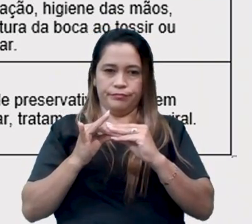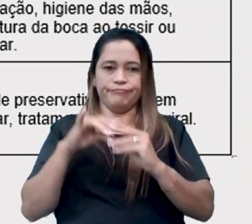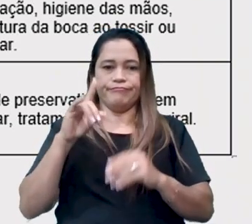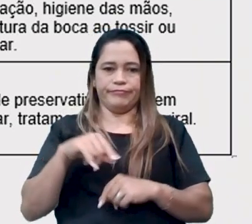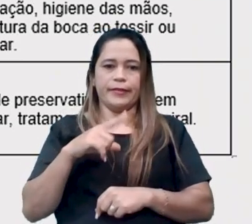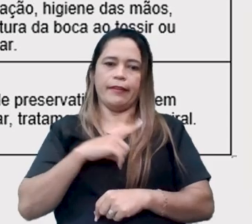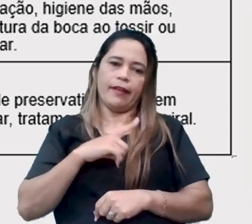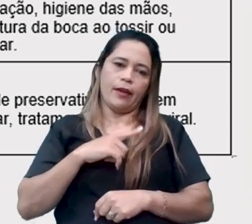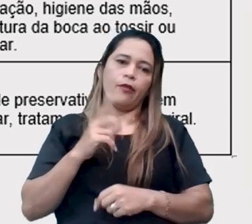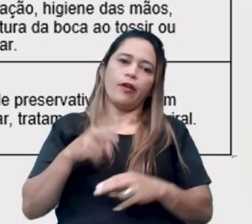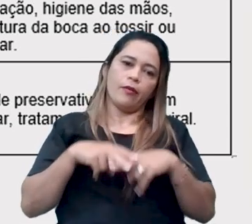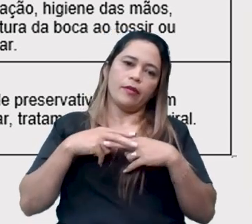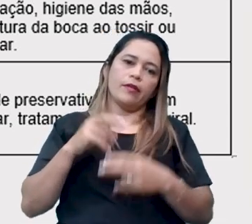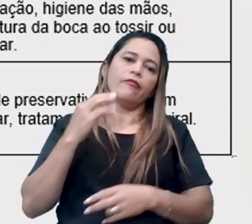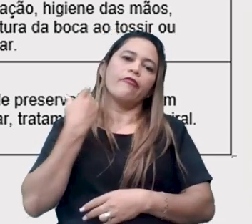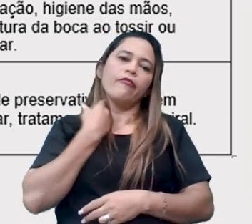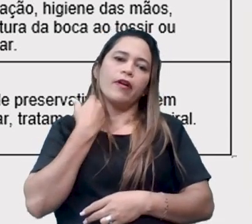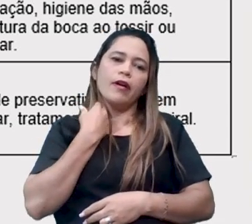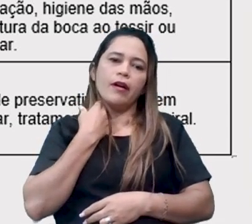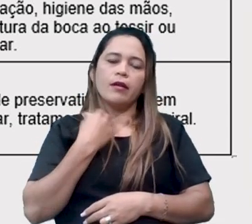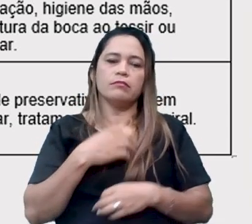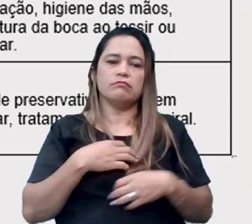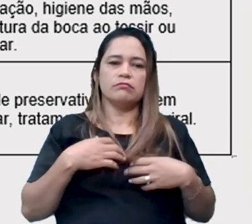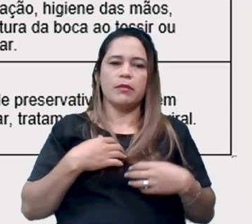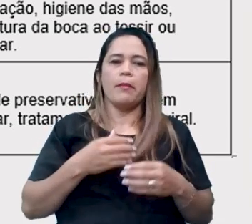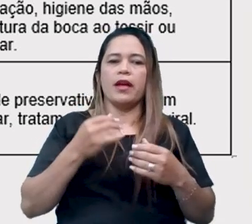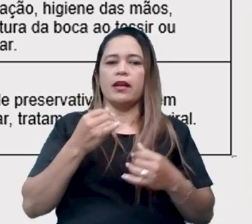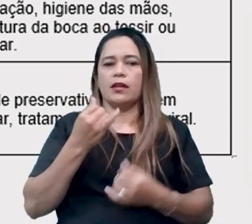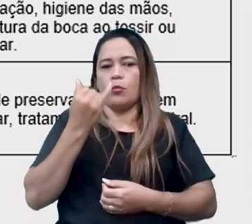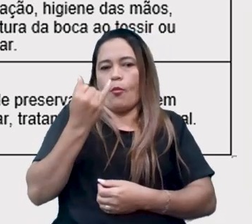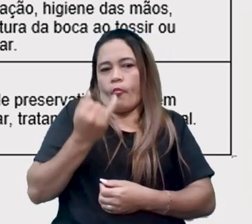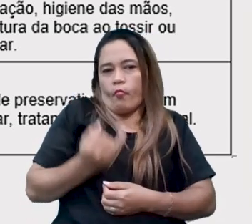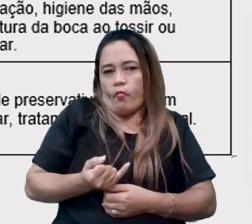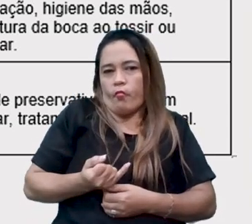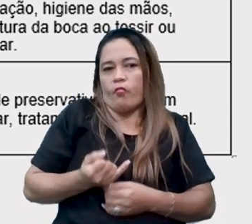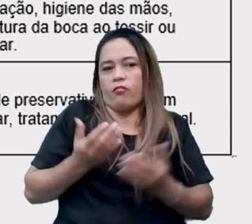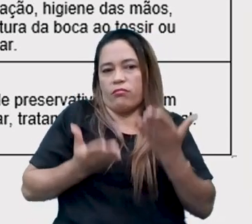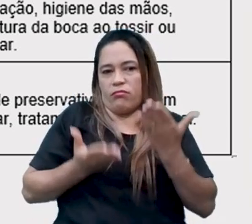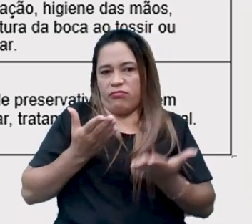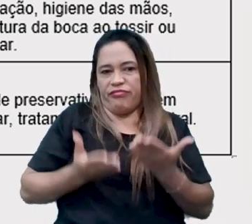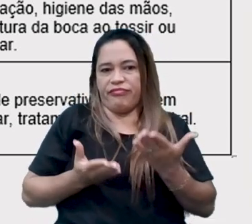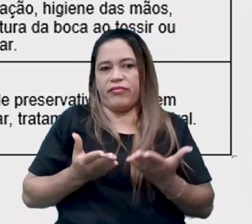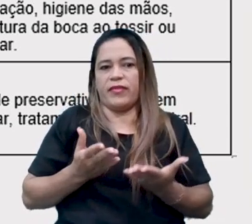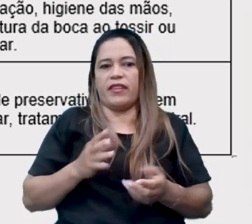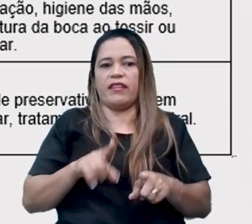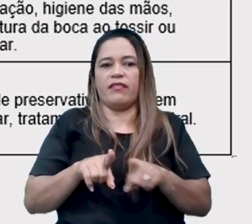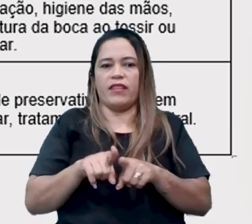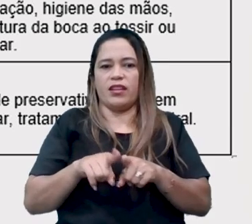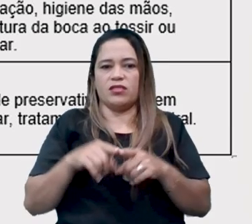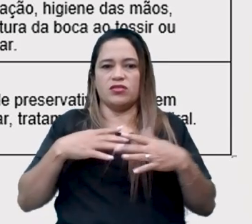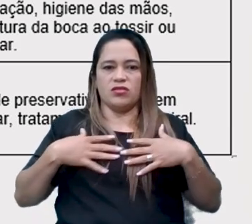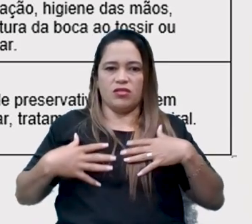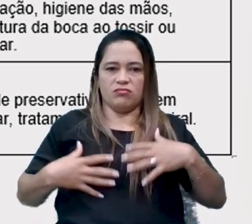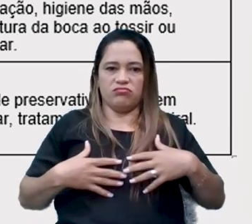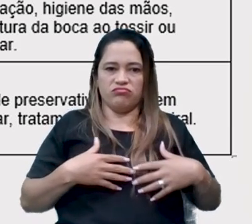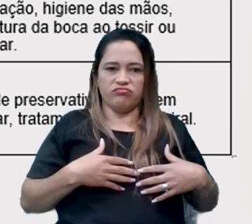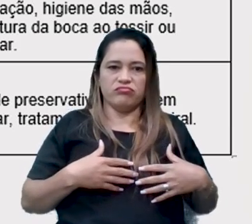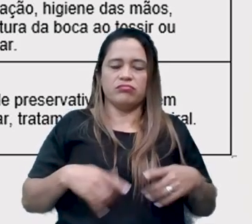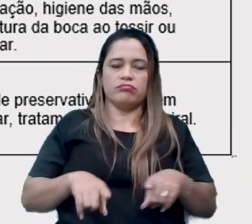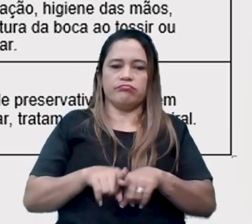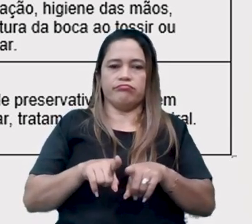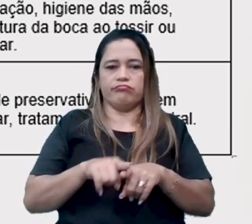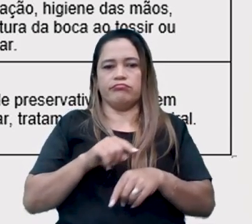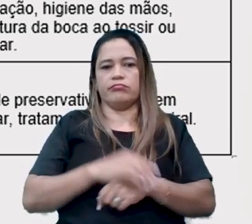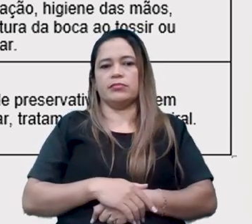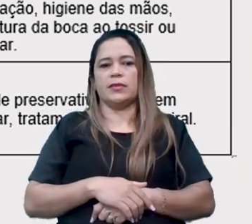sintomas como febre, fadiga, perda de peso, infecções oportunistas por conta da debilidade imunológica. Nesse ponto